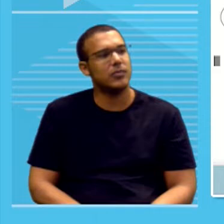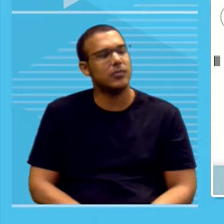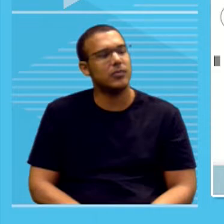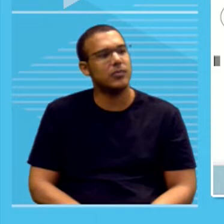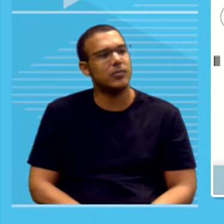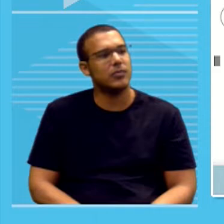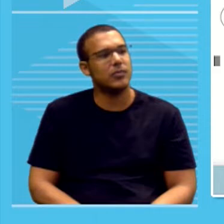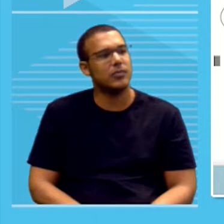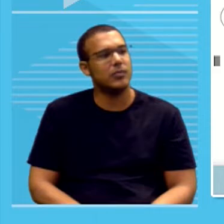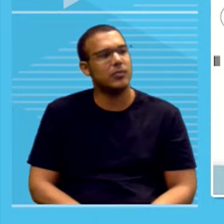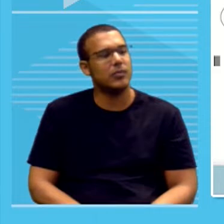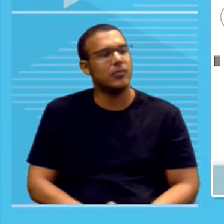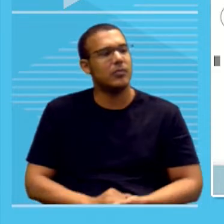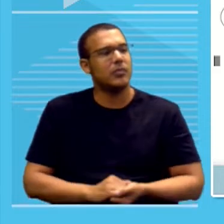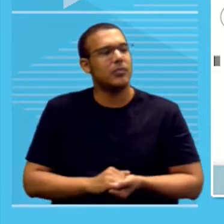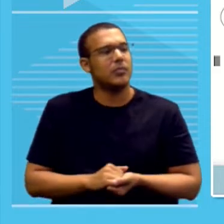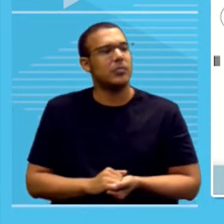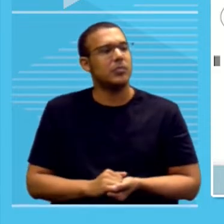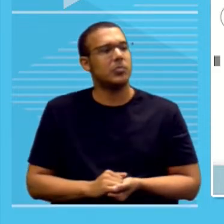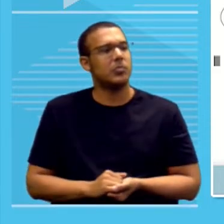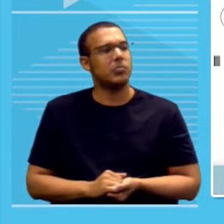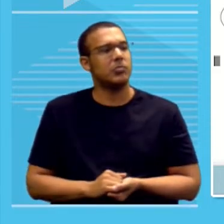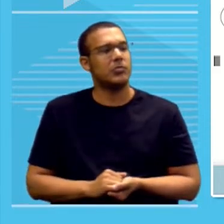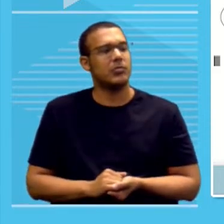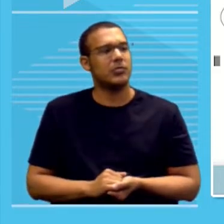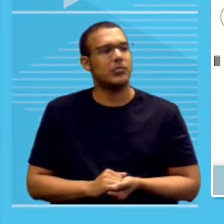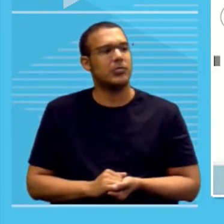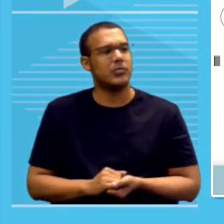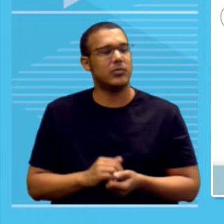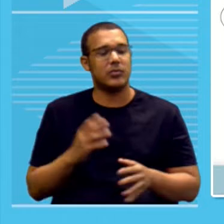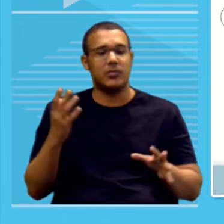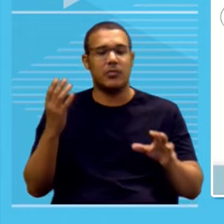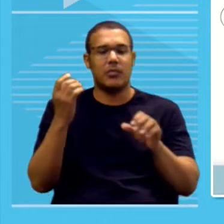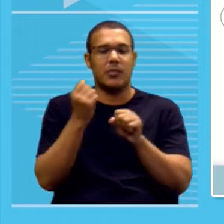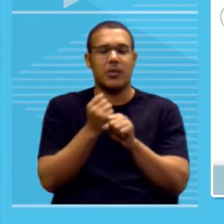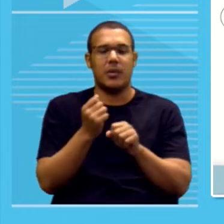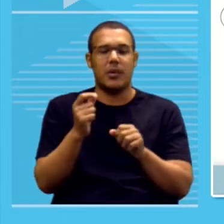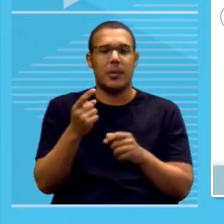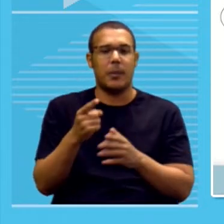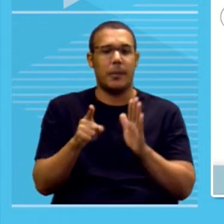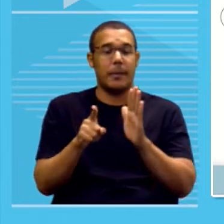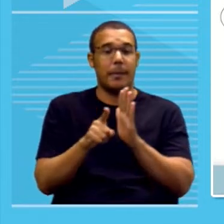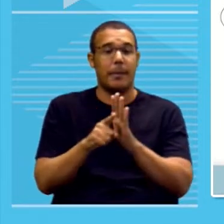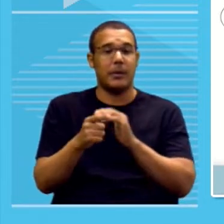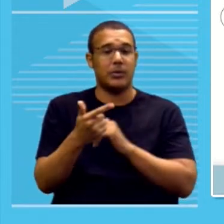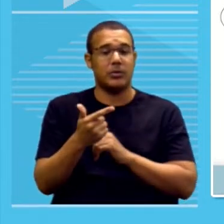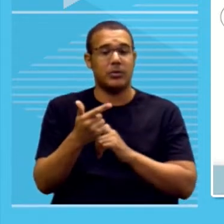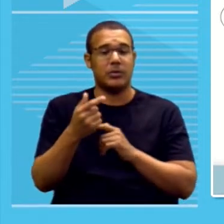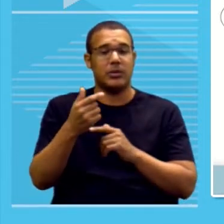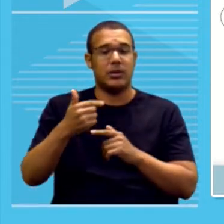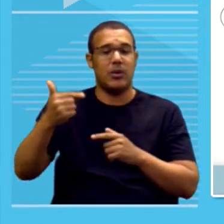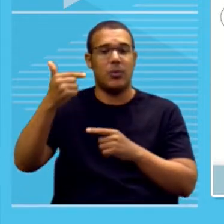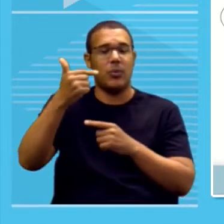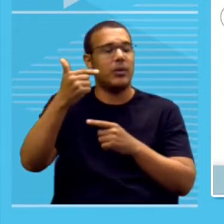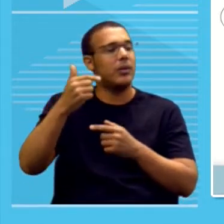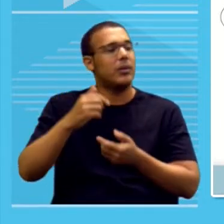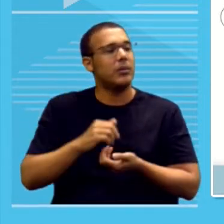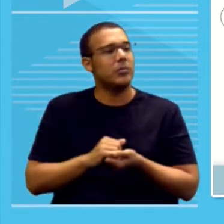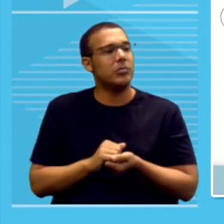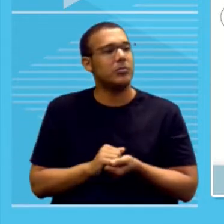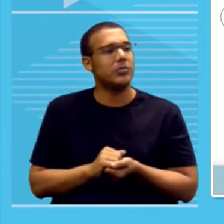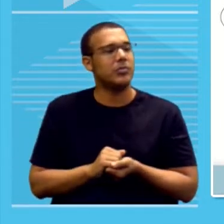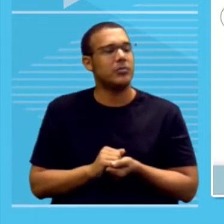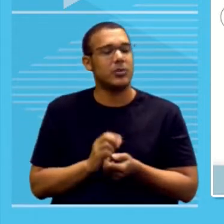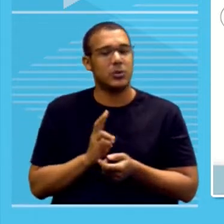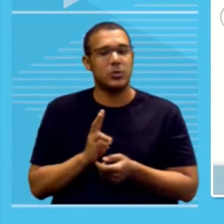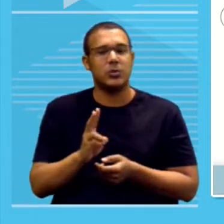- 4 dá exatamente -2 ao quadrado e Agora continua